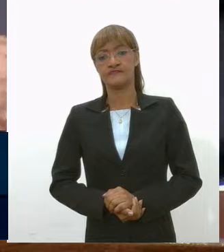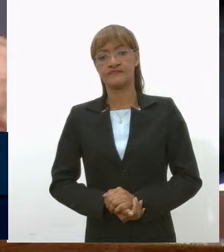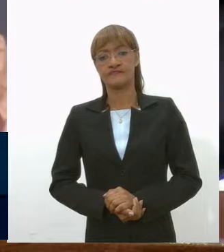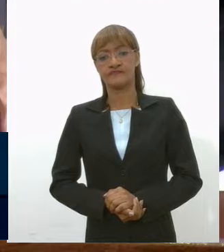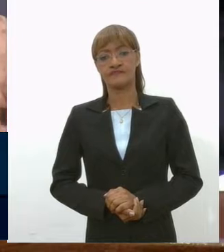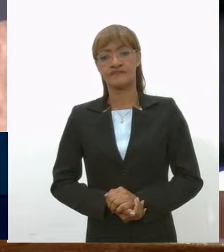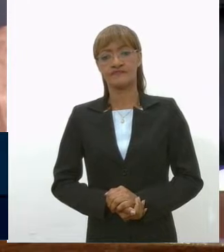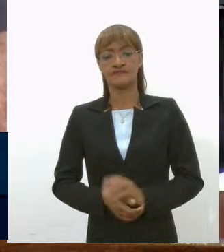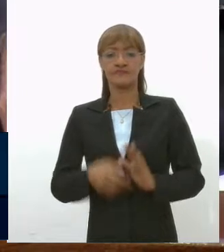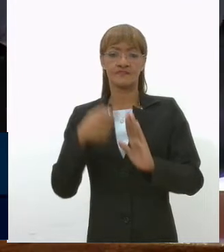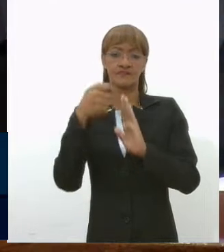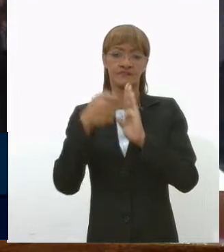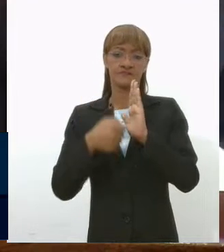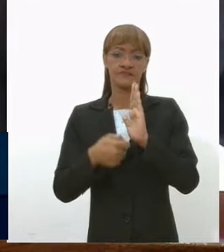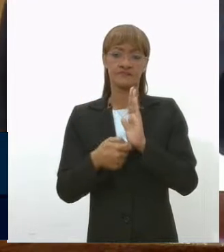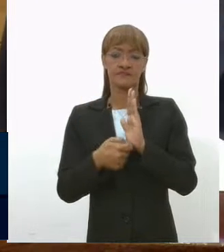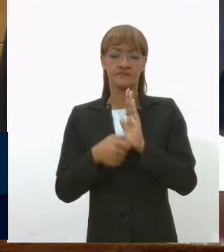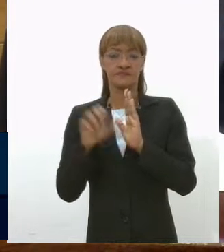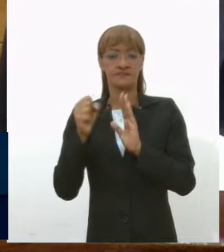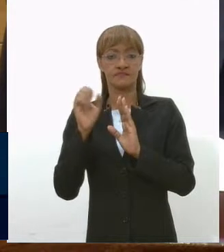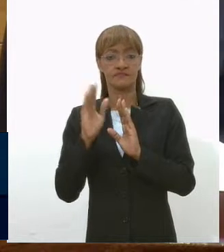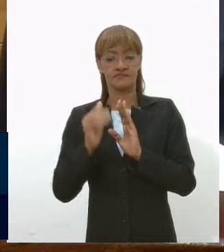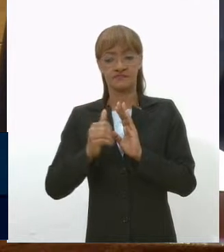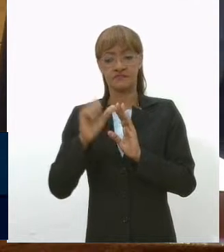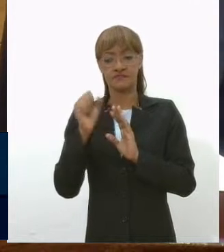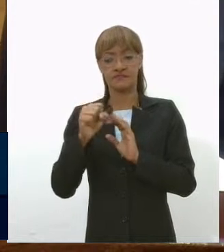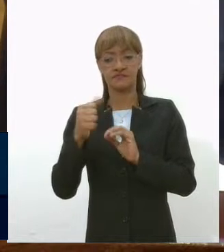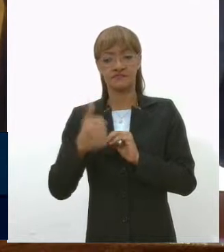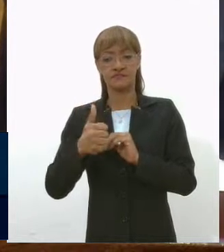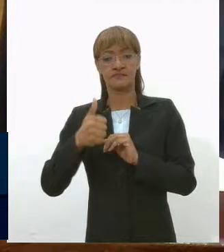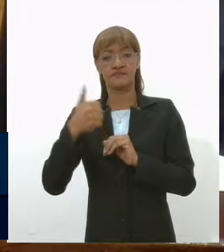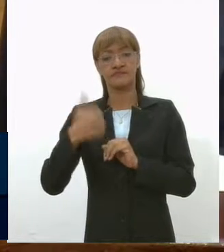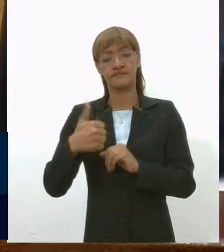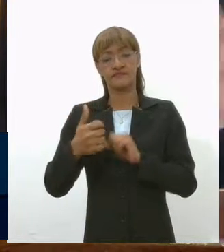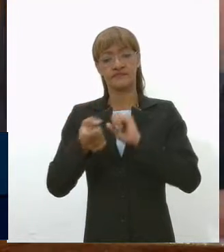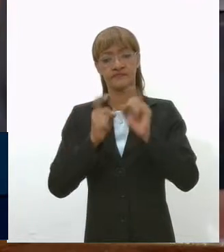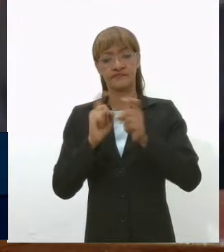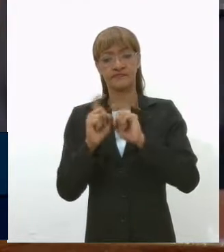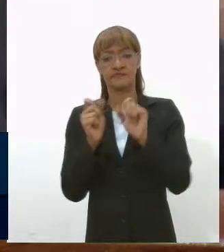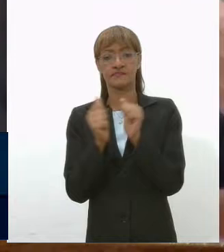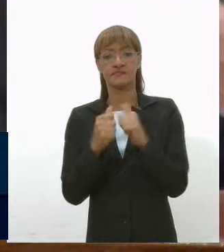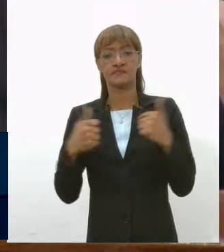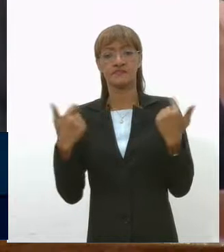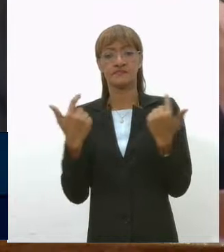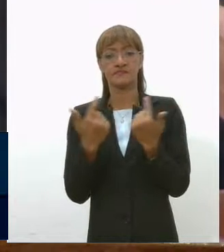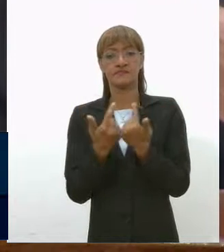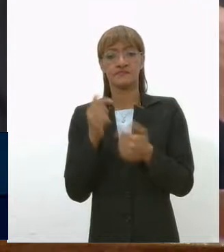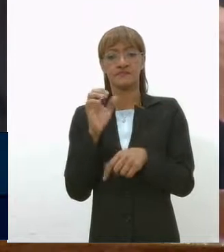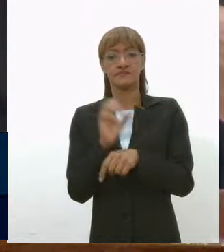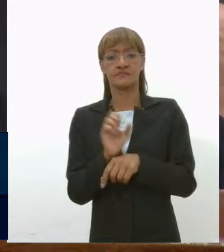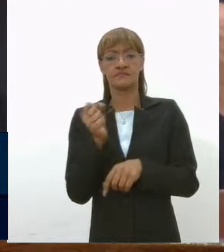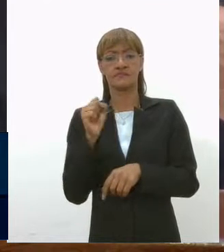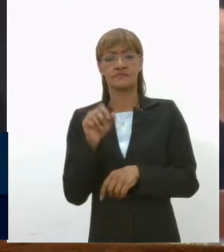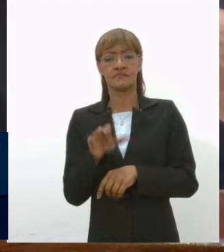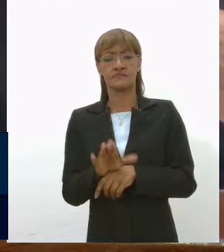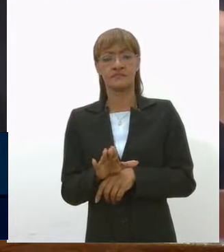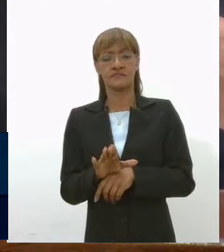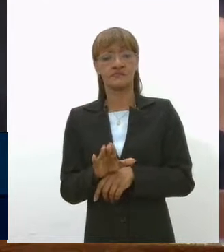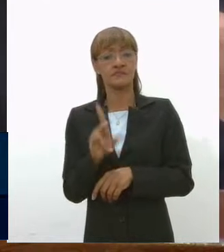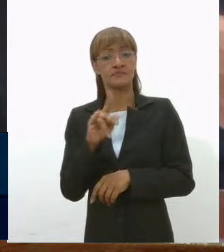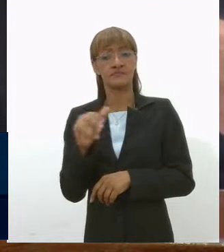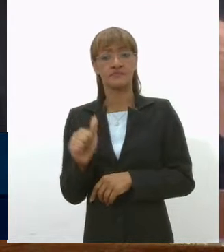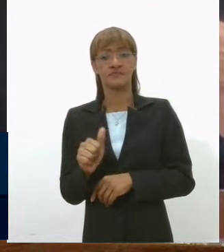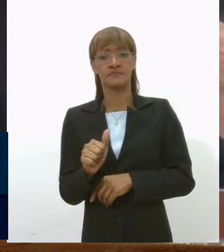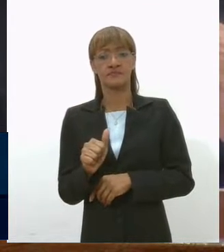Ata da 81ª Sessão Extraordinária da Assembleia Legislativa do Estado de Sergipe, realizada no